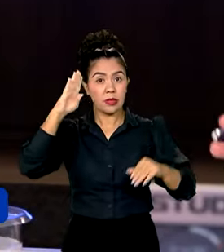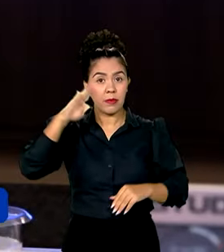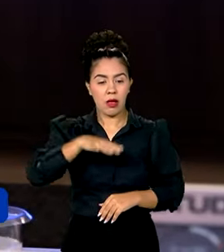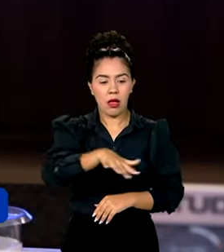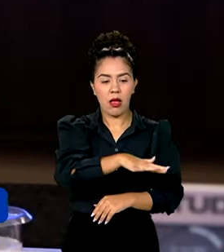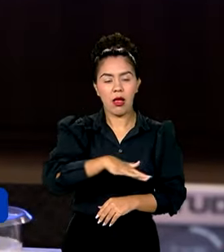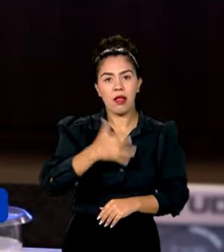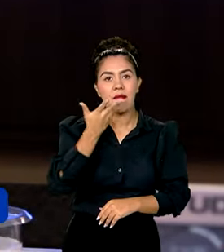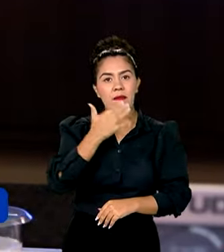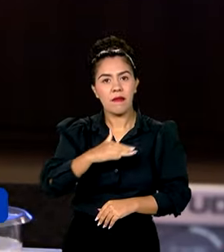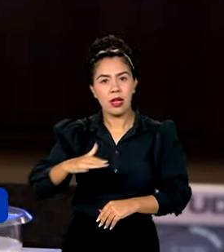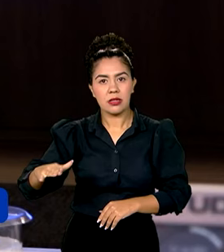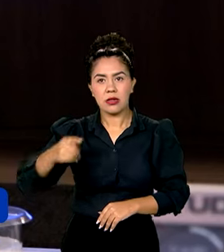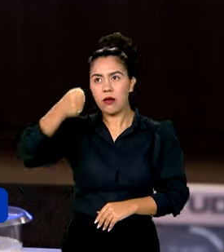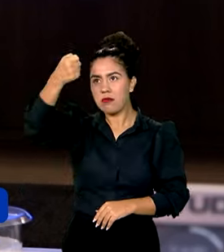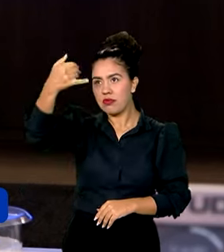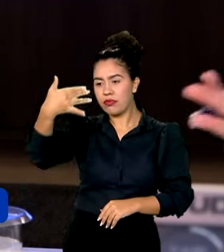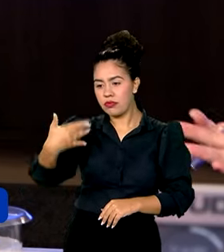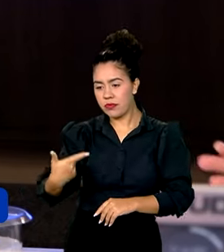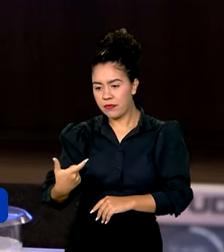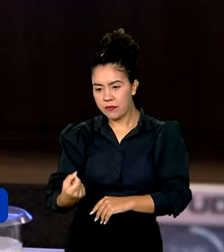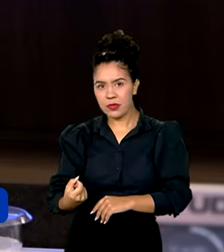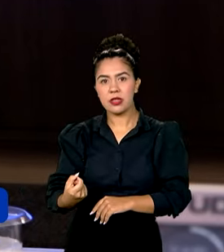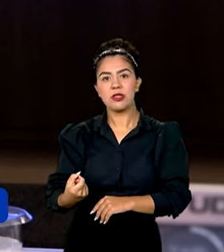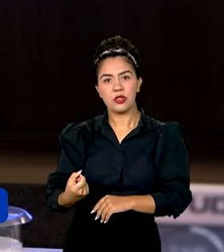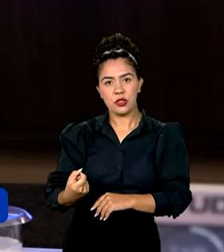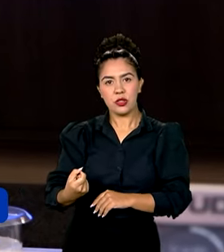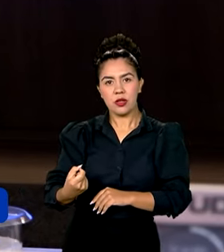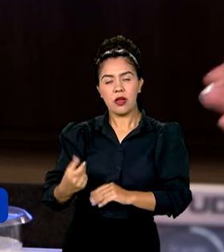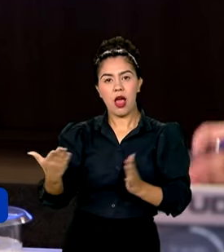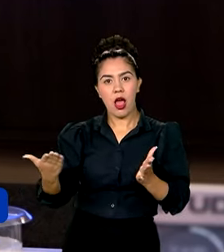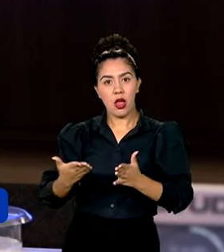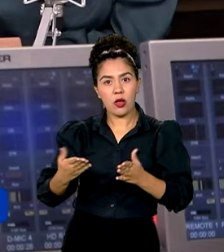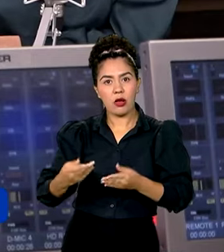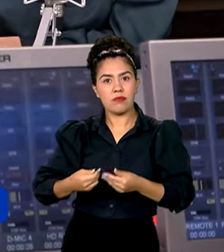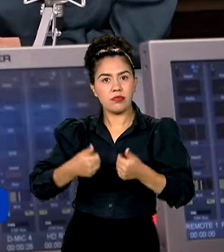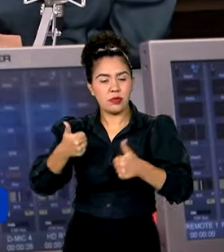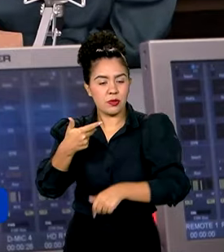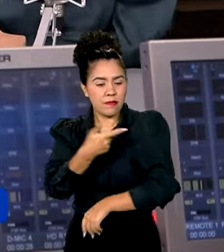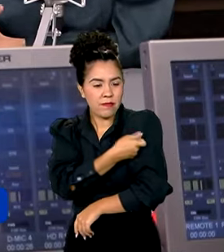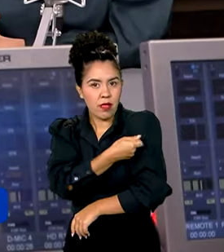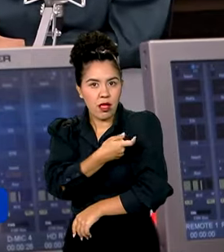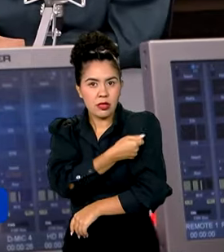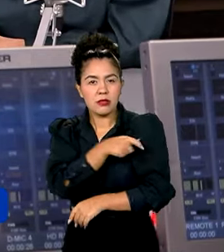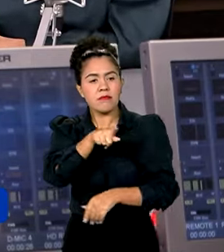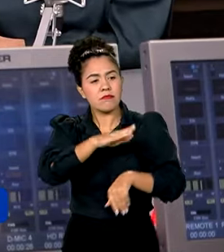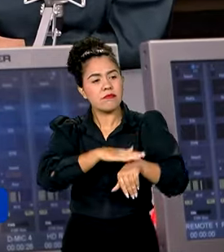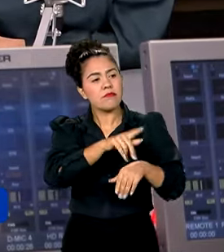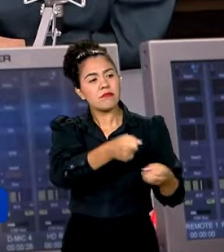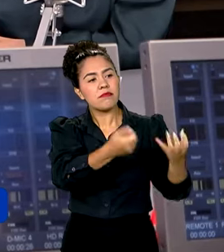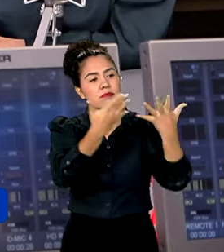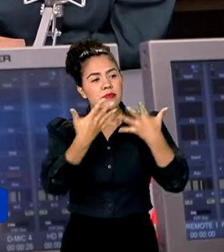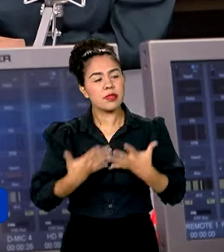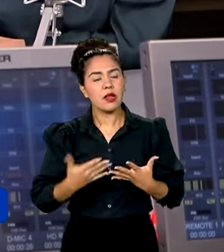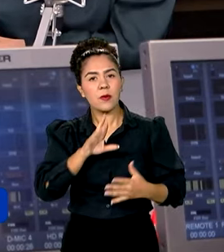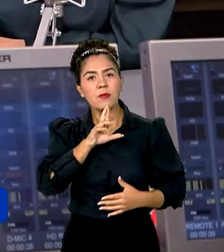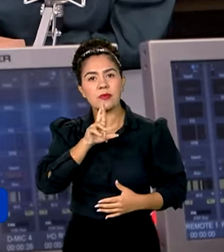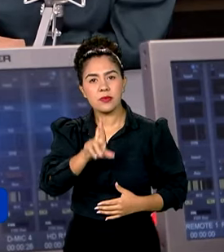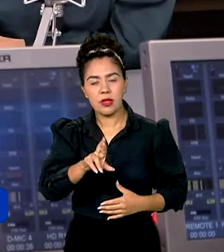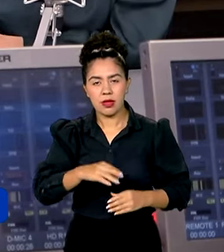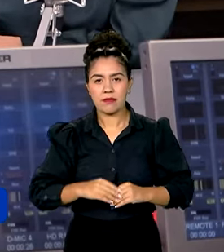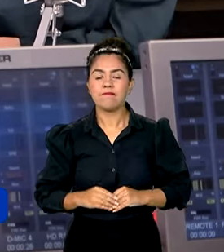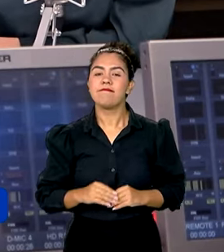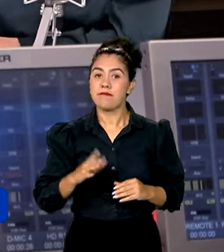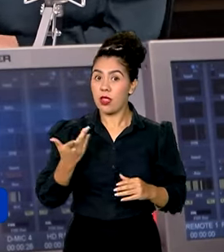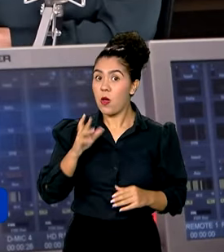saímos aí da lista dos 20 países que menos vacinam crianças queria que a senhora comentasse aí esse resultado não é um